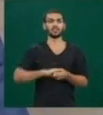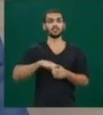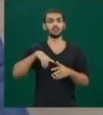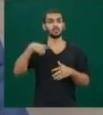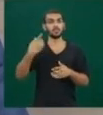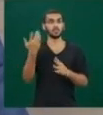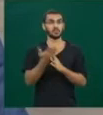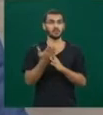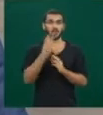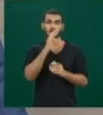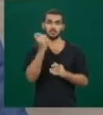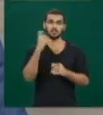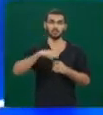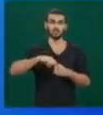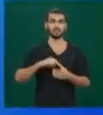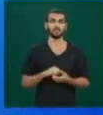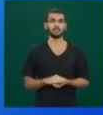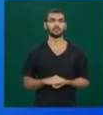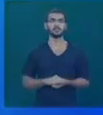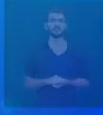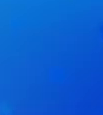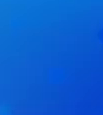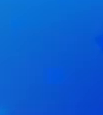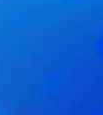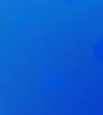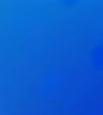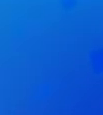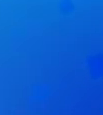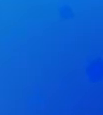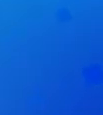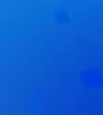faz um rápido intervalo e volta já.